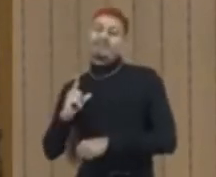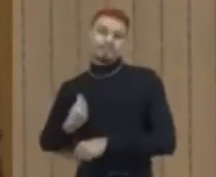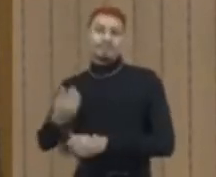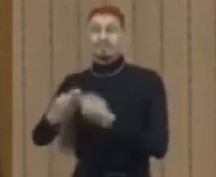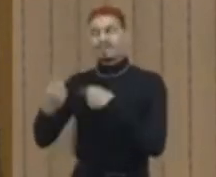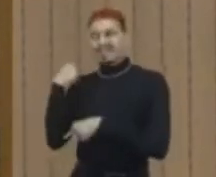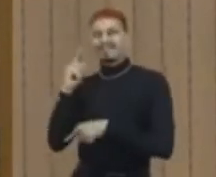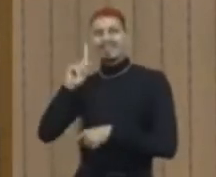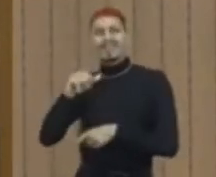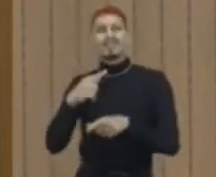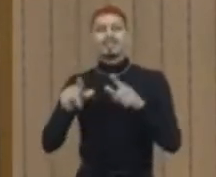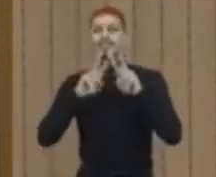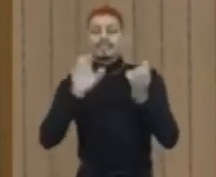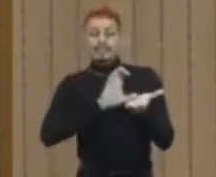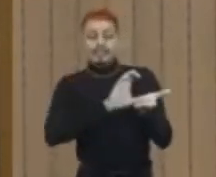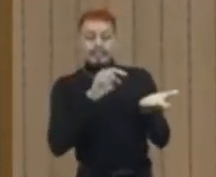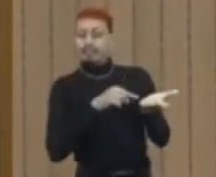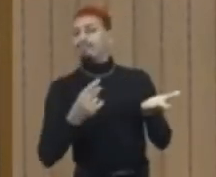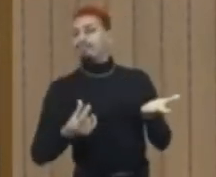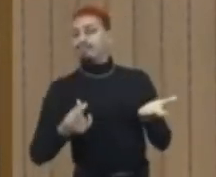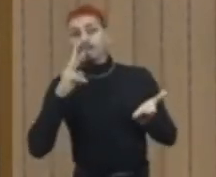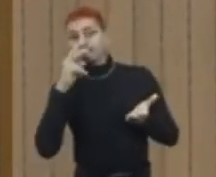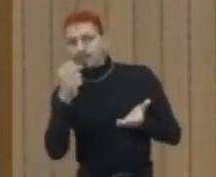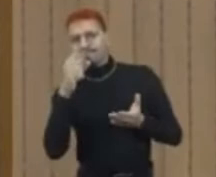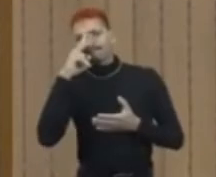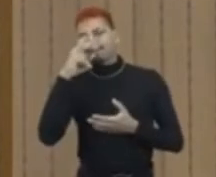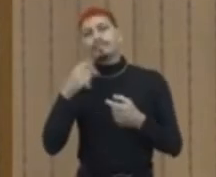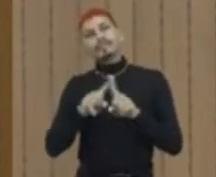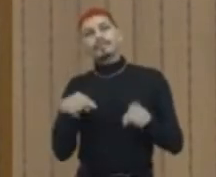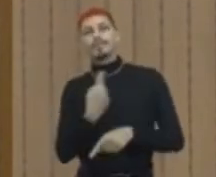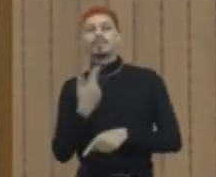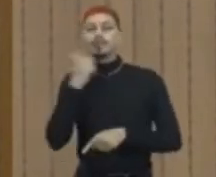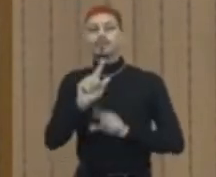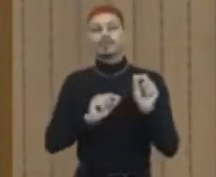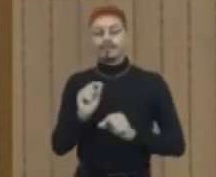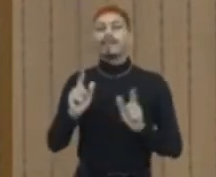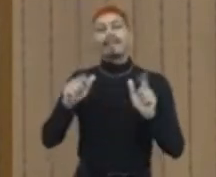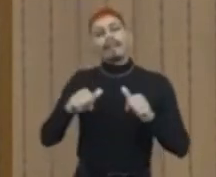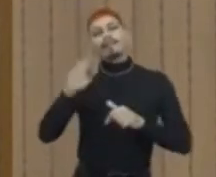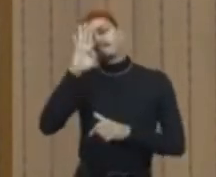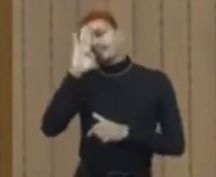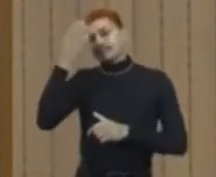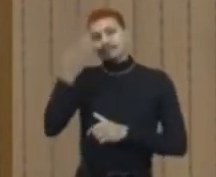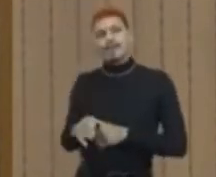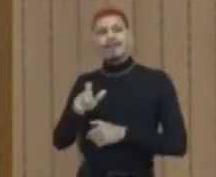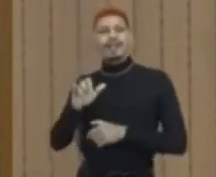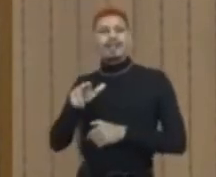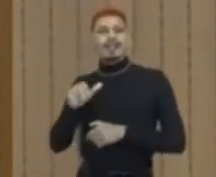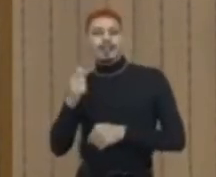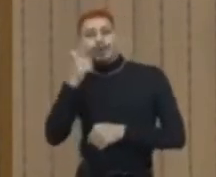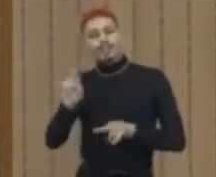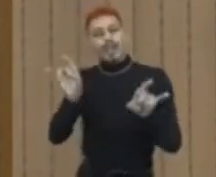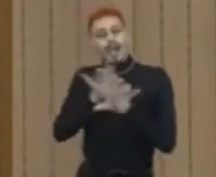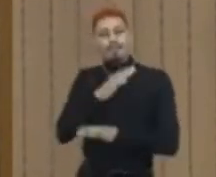ano essa questão orçamentária era muito forte, então a doutora Eliana também foi fundamental para que se conseguisse concluir